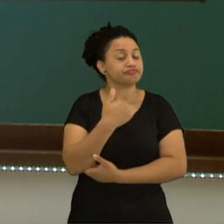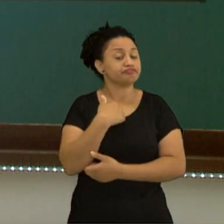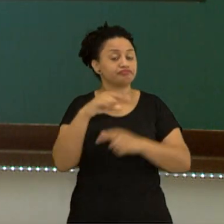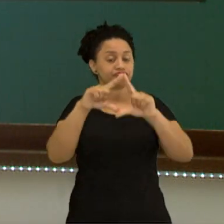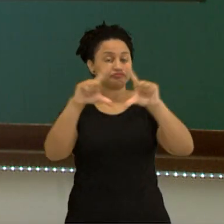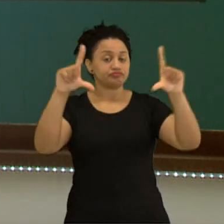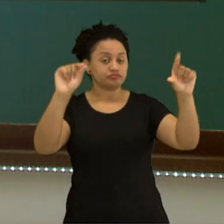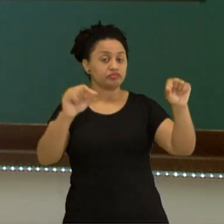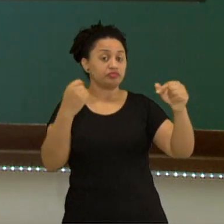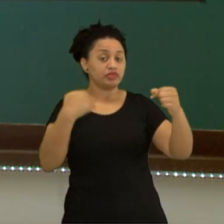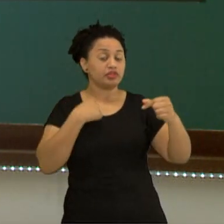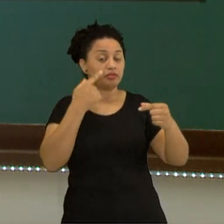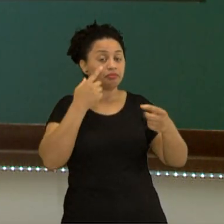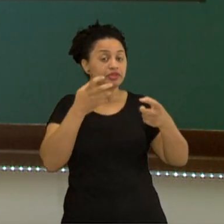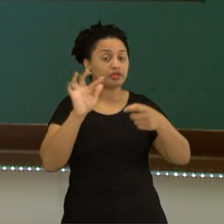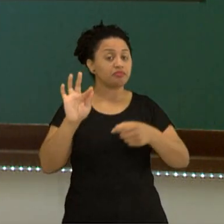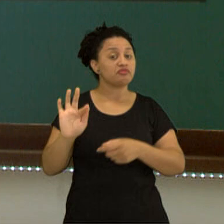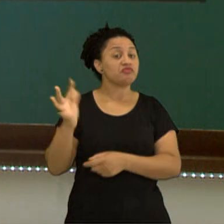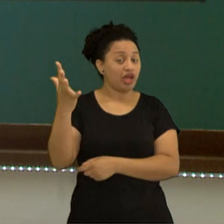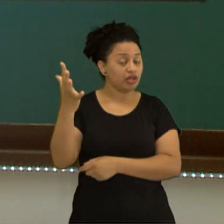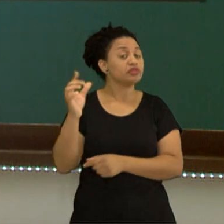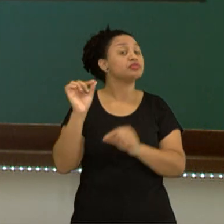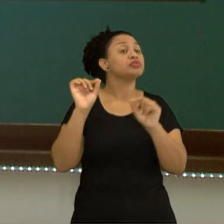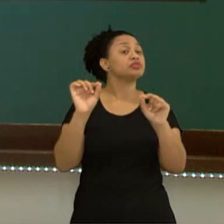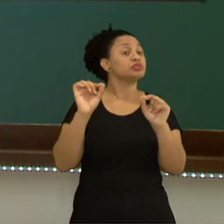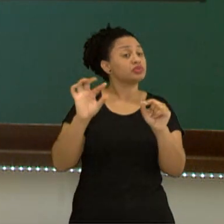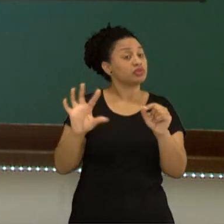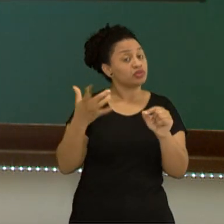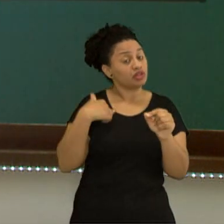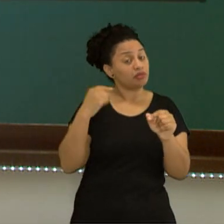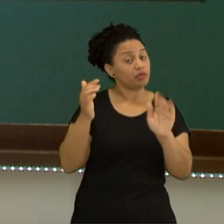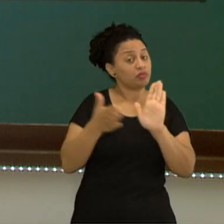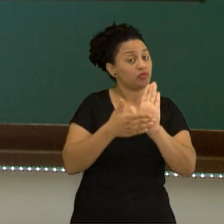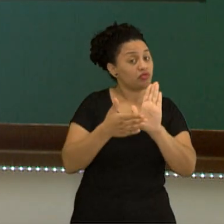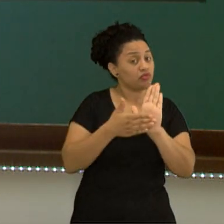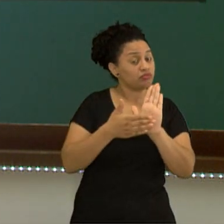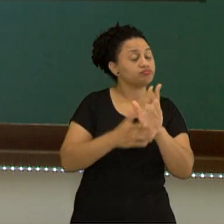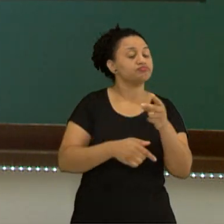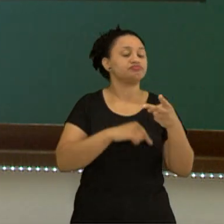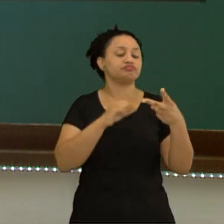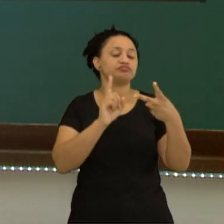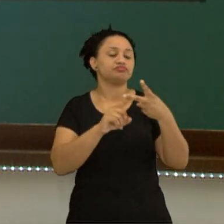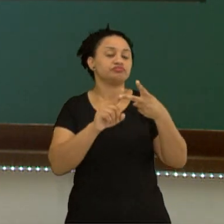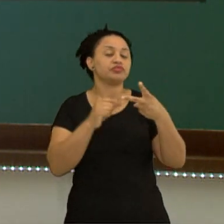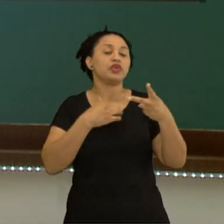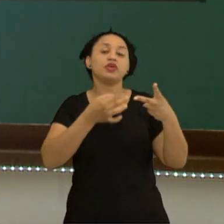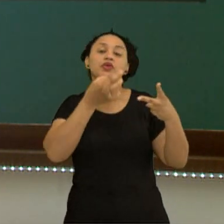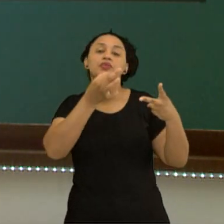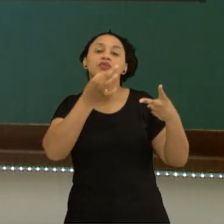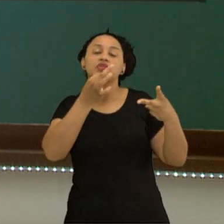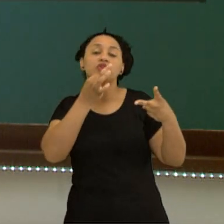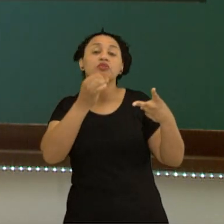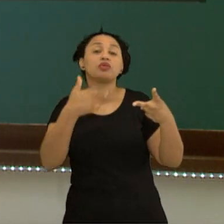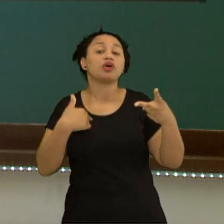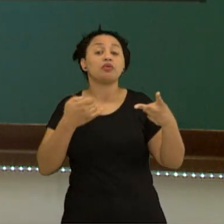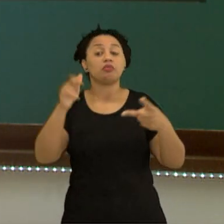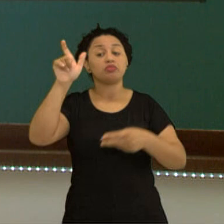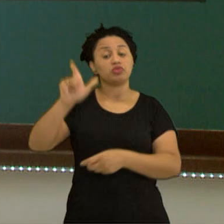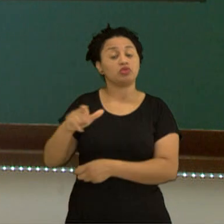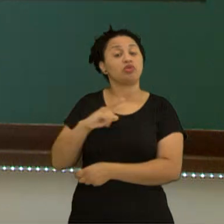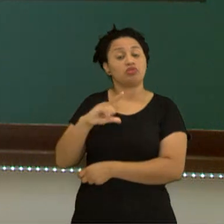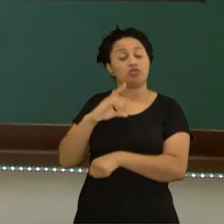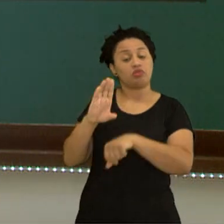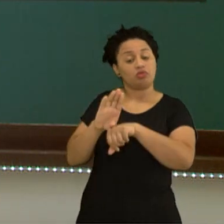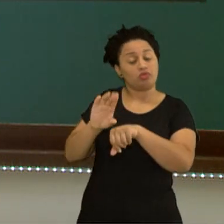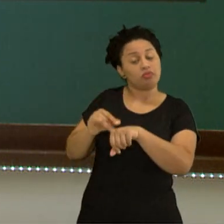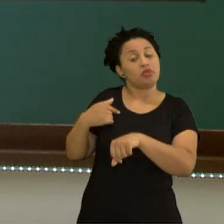deve identificar um fato, algo que pode ser comprovado, e uma opinião, algo que alguém tem